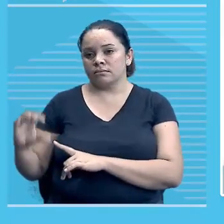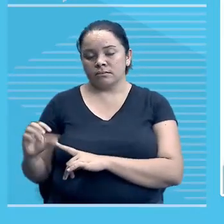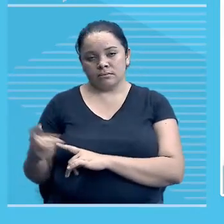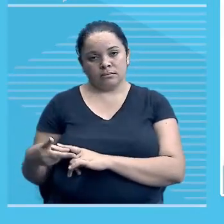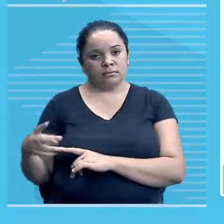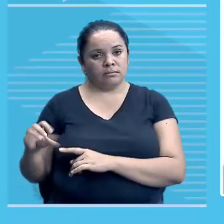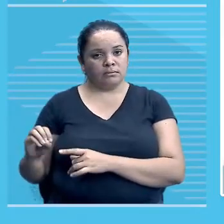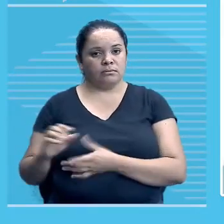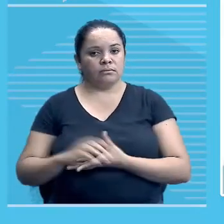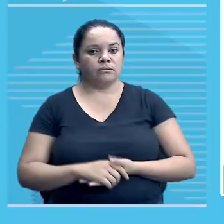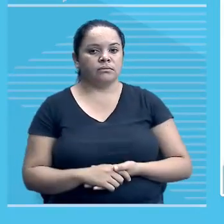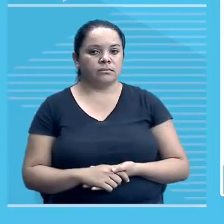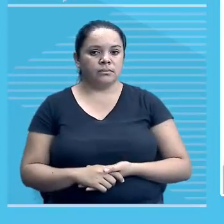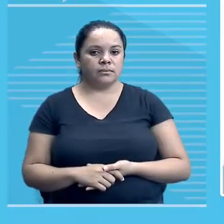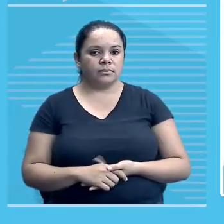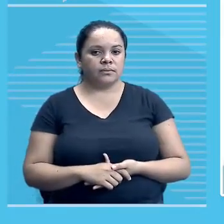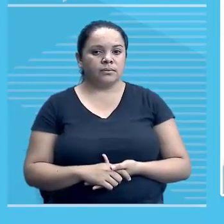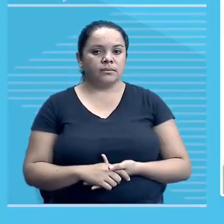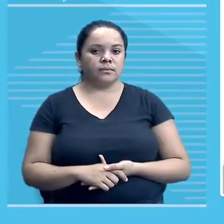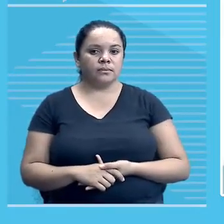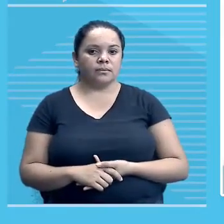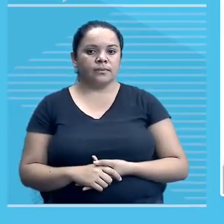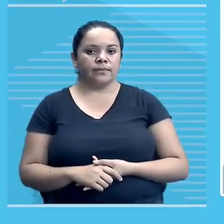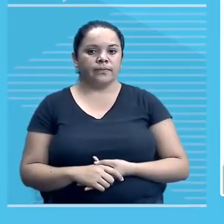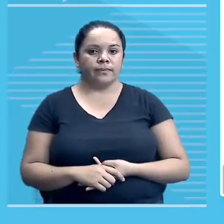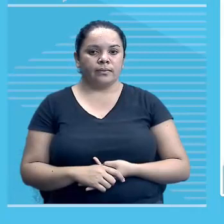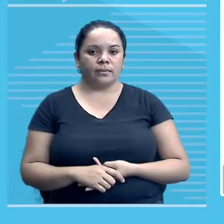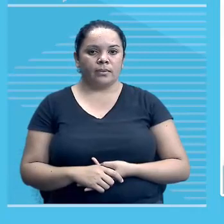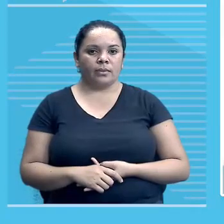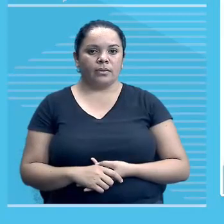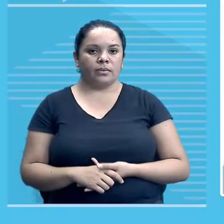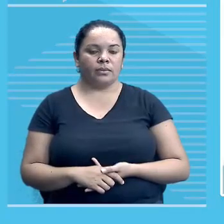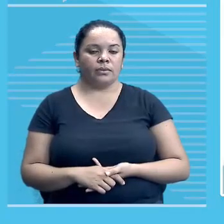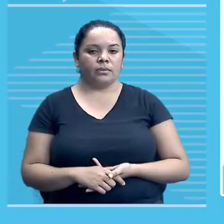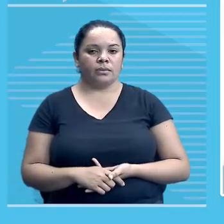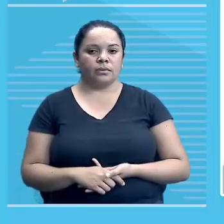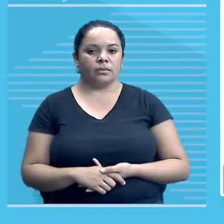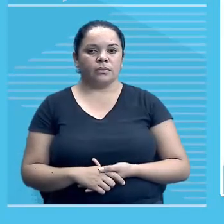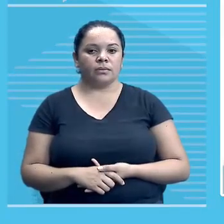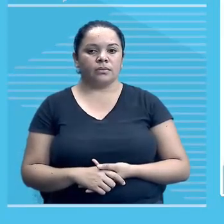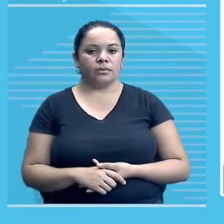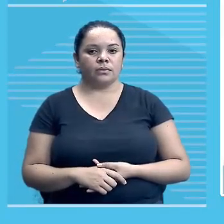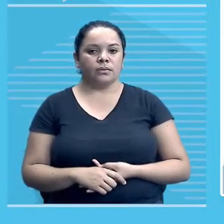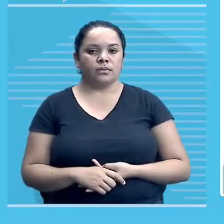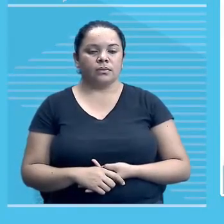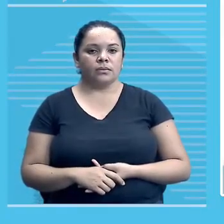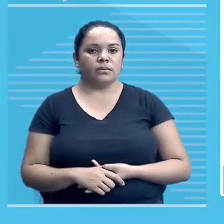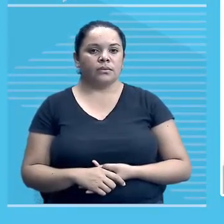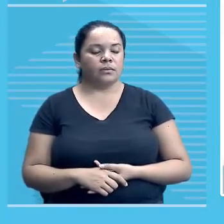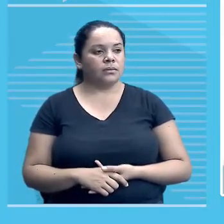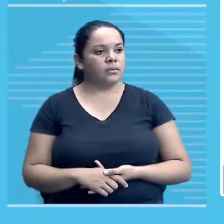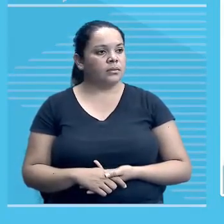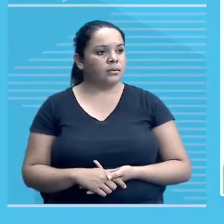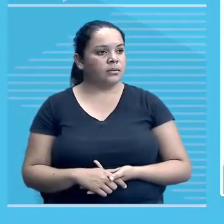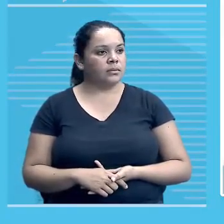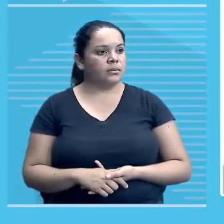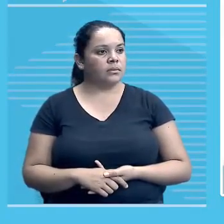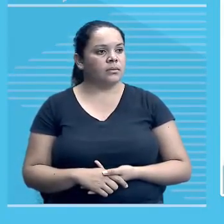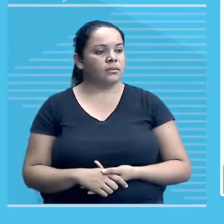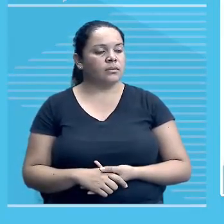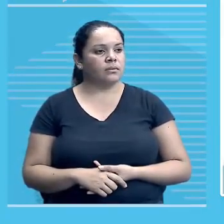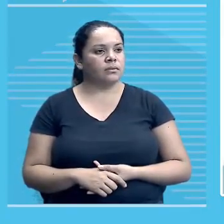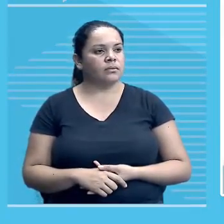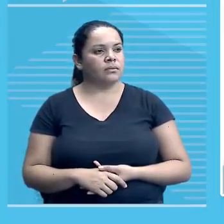Menos 4 ao quadrado dá 16, vezes 2 dá 32. Fica 32